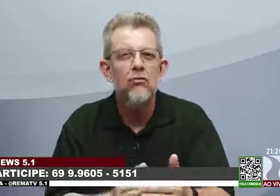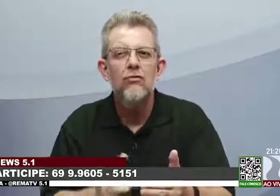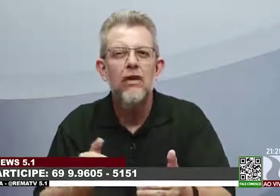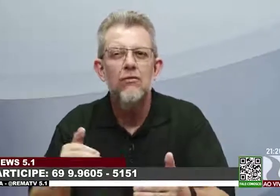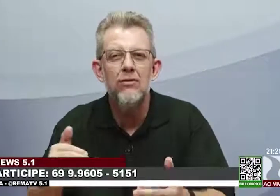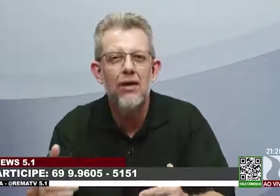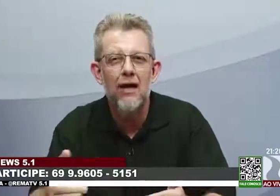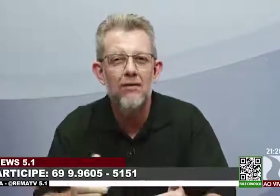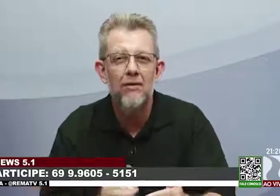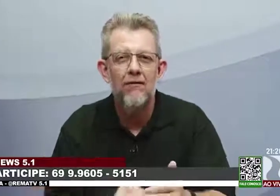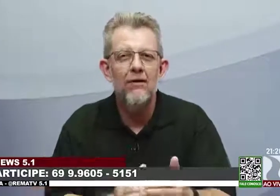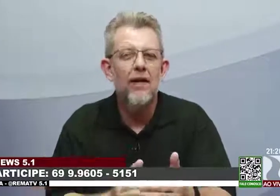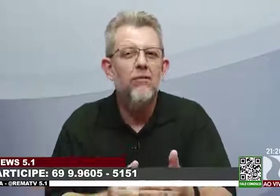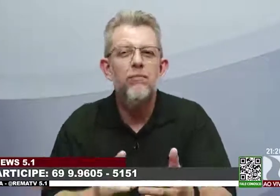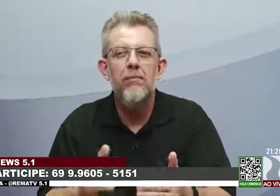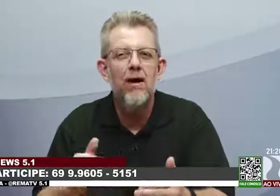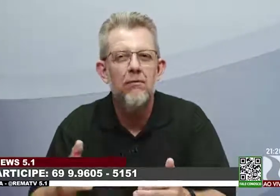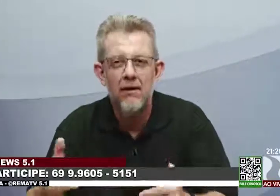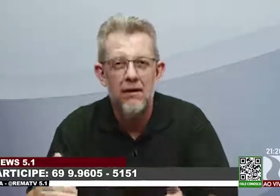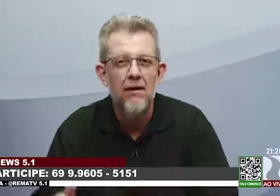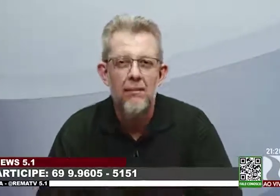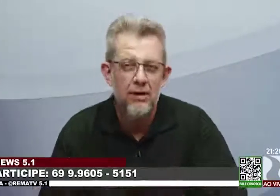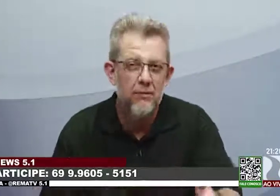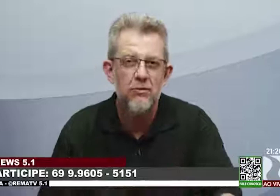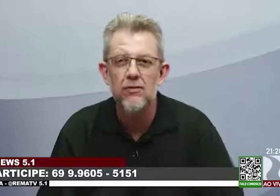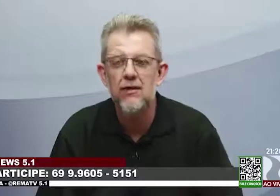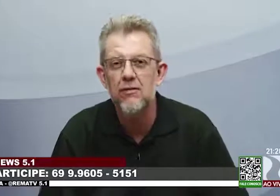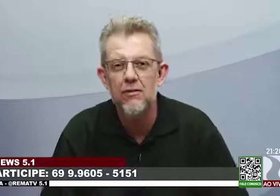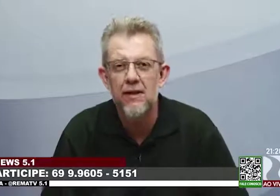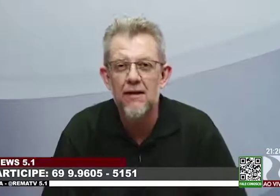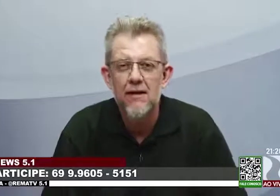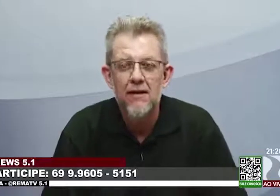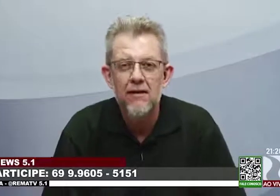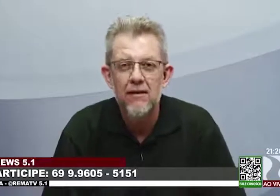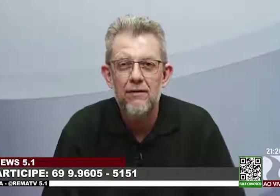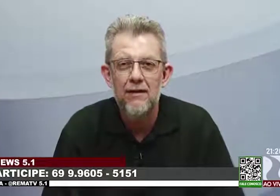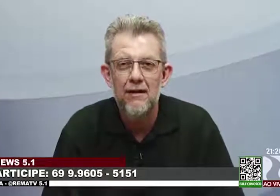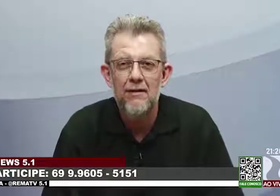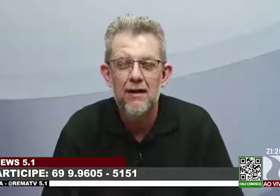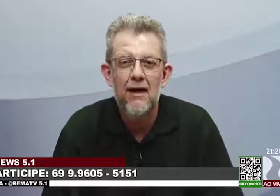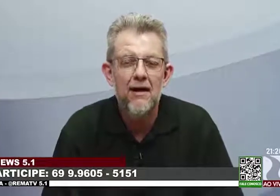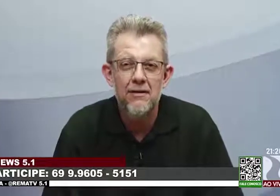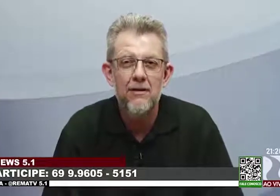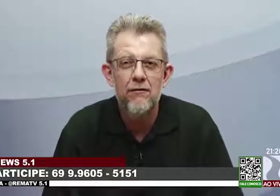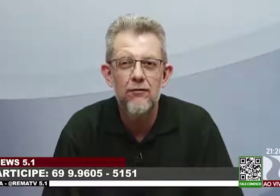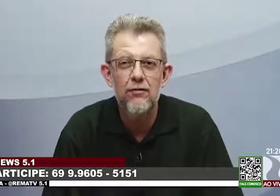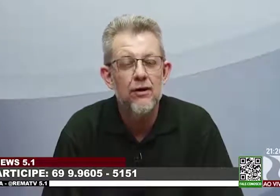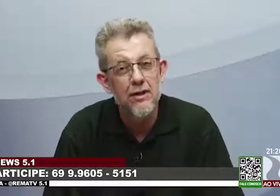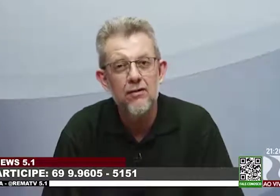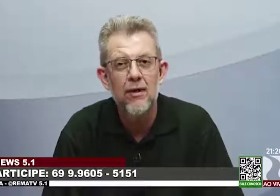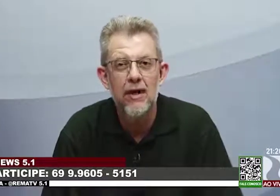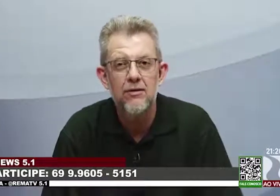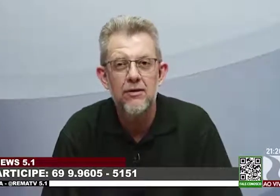já foi tudo negociado já foi dado pauta para as pessoas que iam ser entrevistadas lá é assim que funciona em